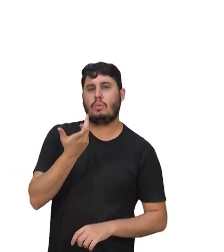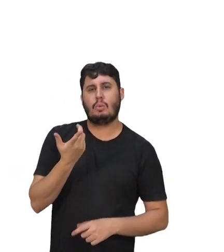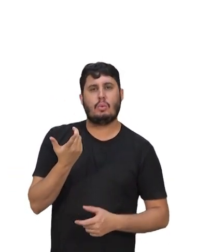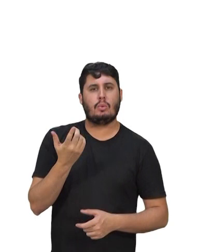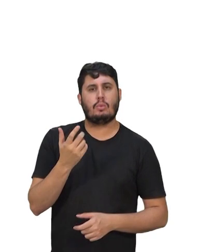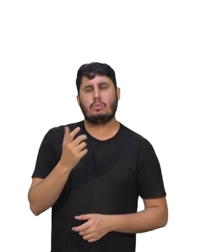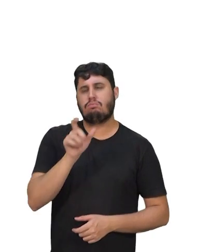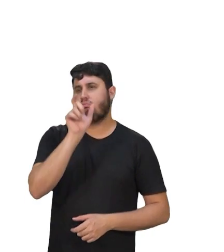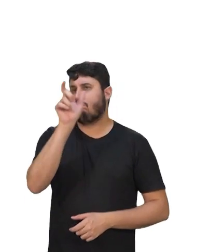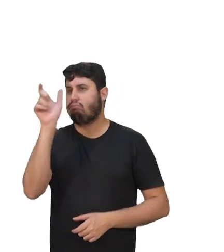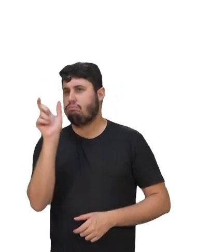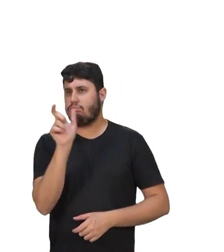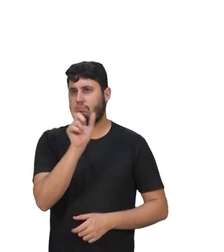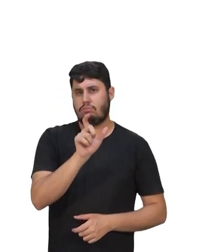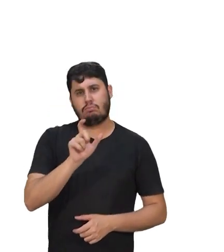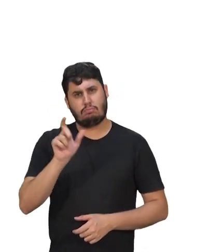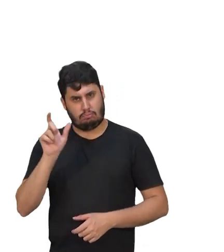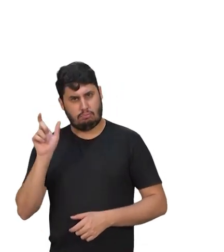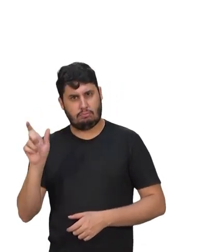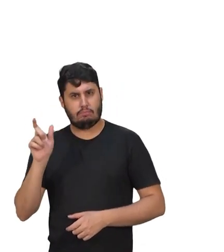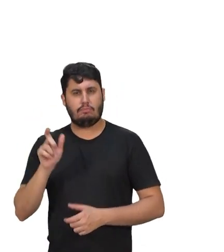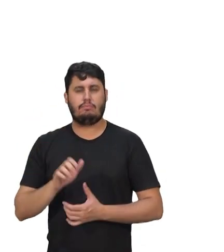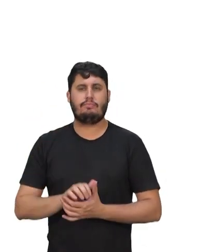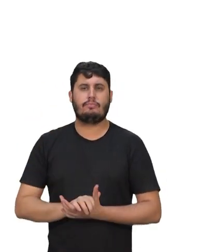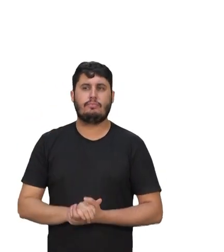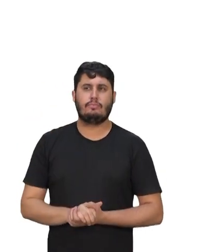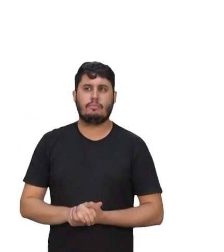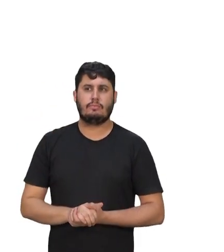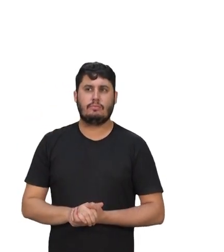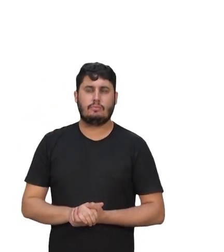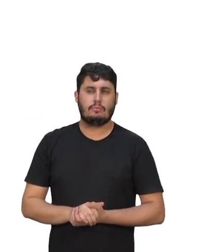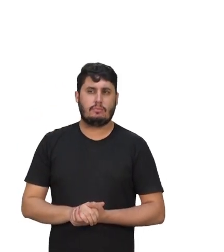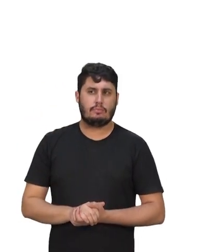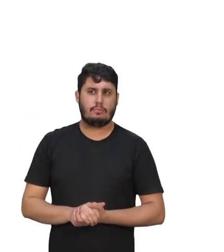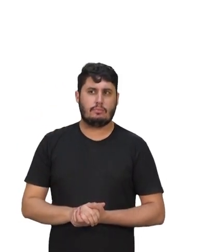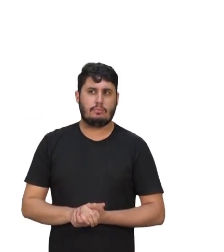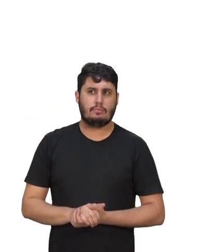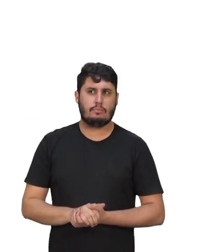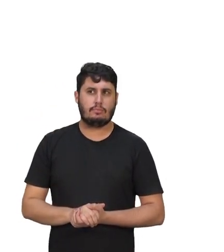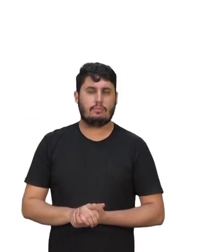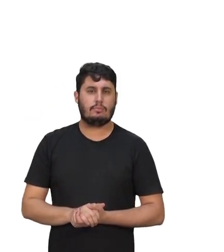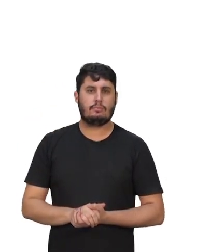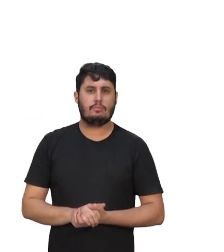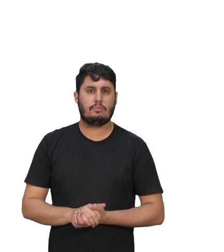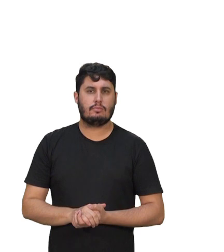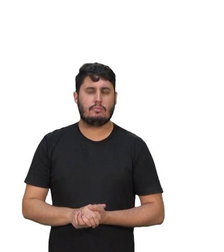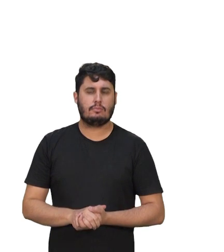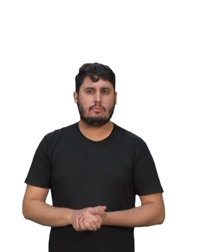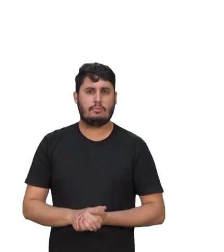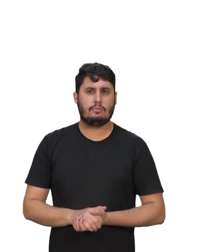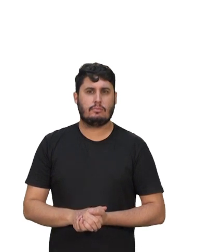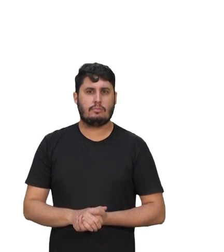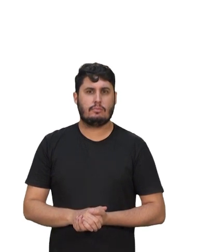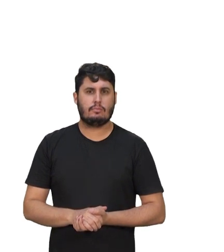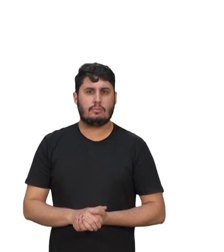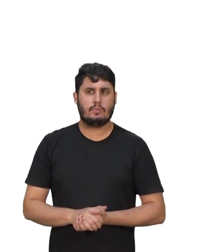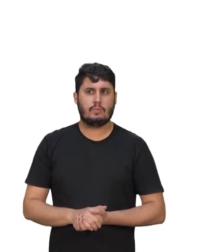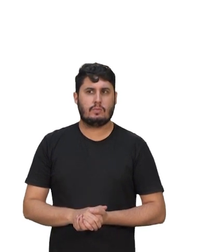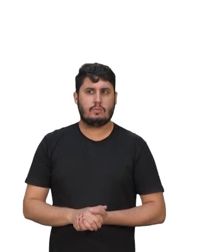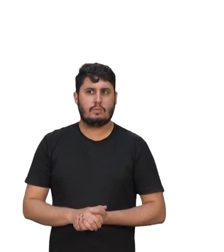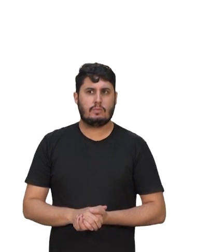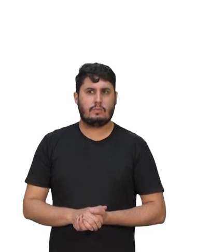insultos, desprecio, violación, indiferencia. Nosotros tenemos aqui incesto,